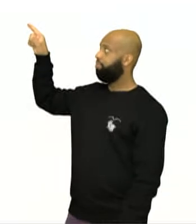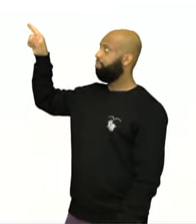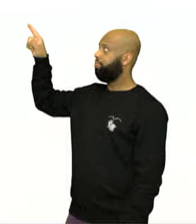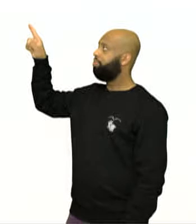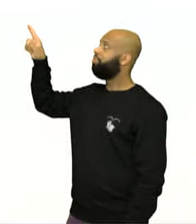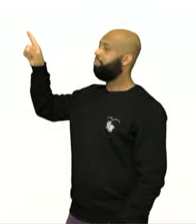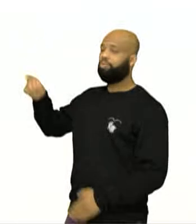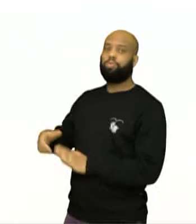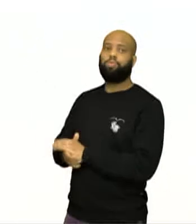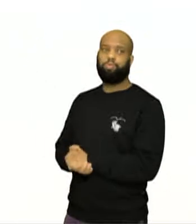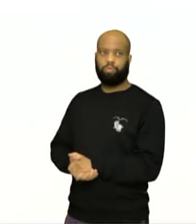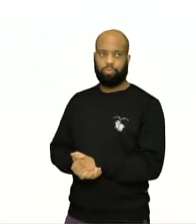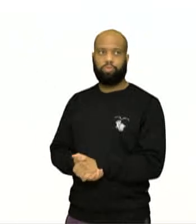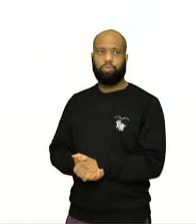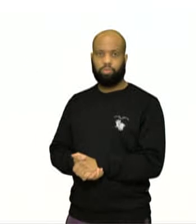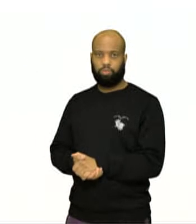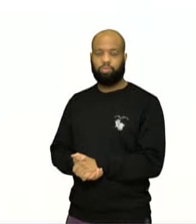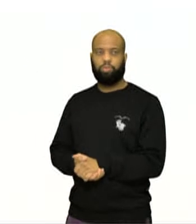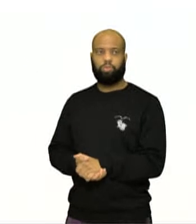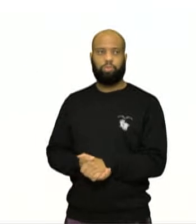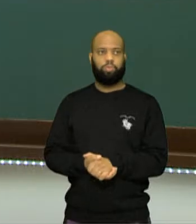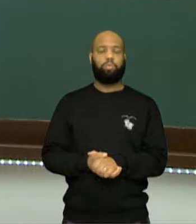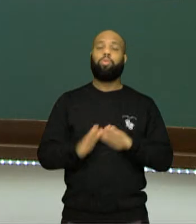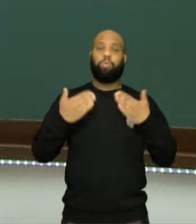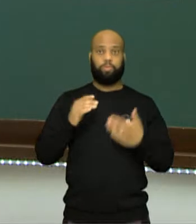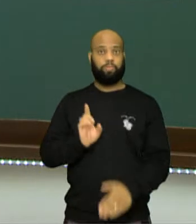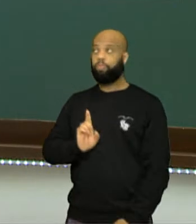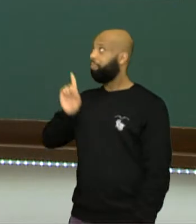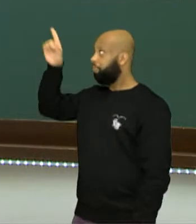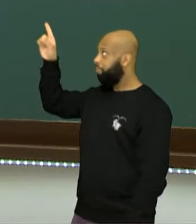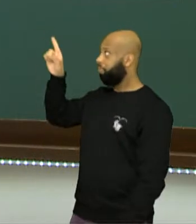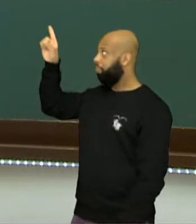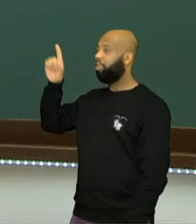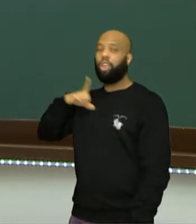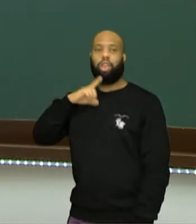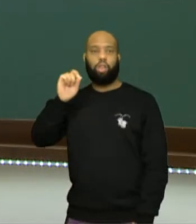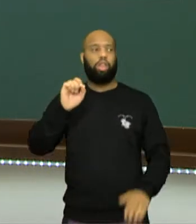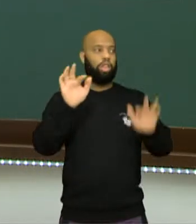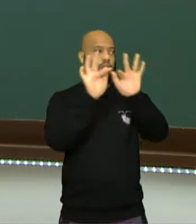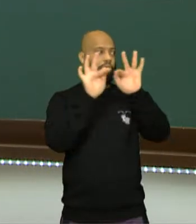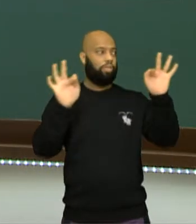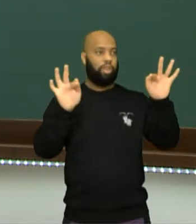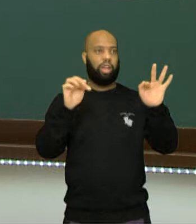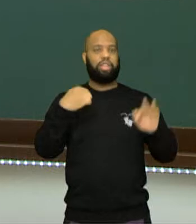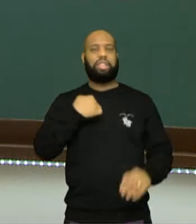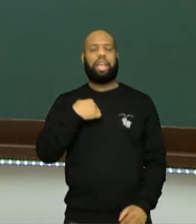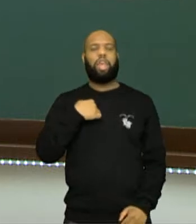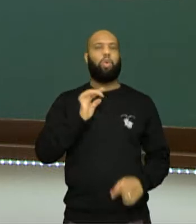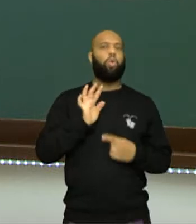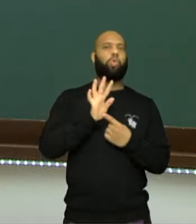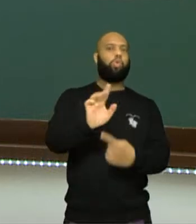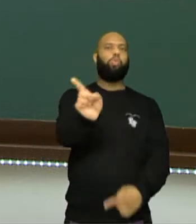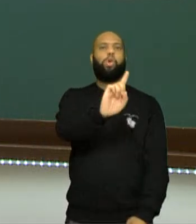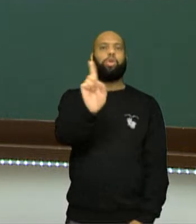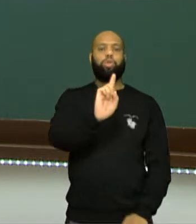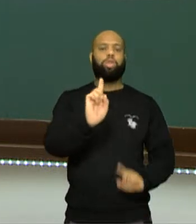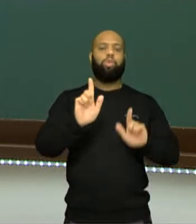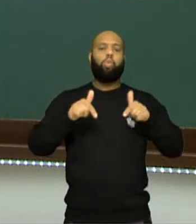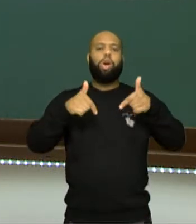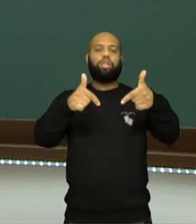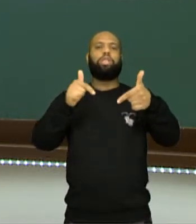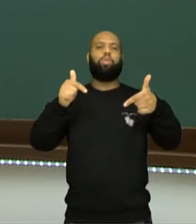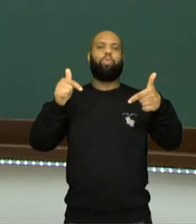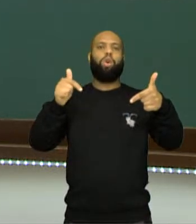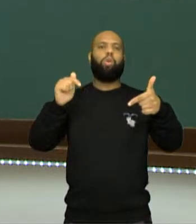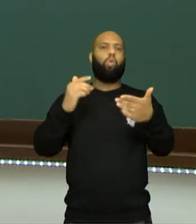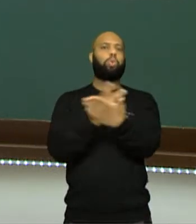she has finished her homework. Aqui eu tenho uma frase na qual eu não defino quando a ação aconteceu. Eu